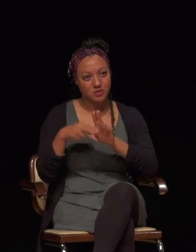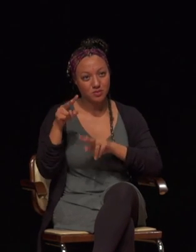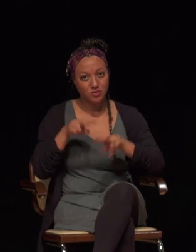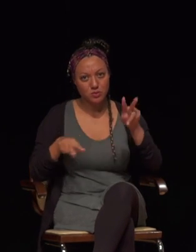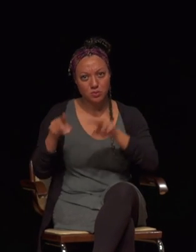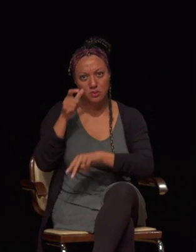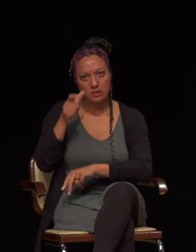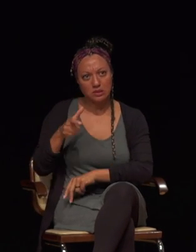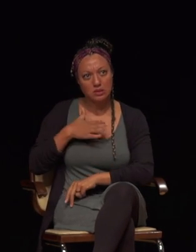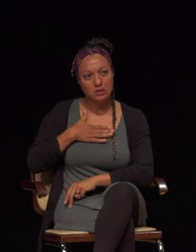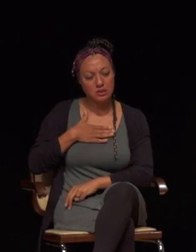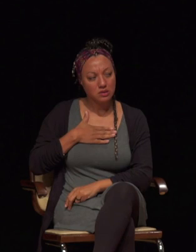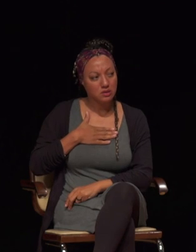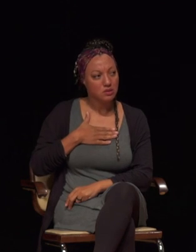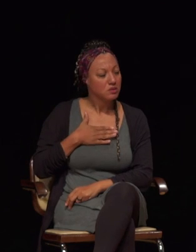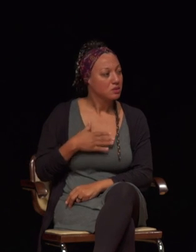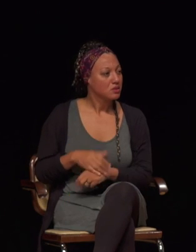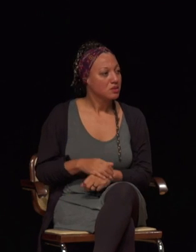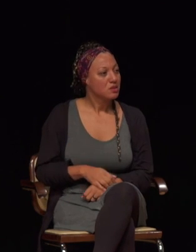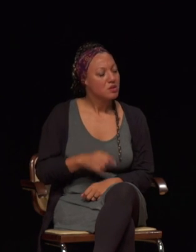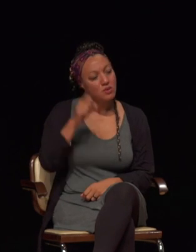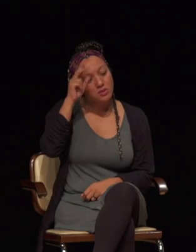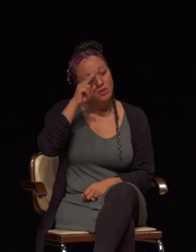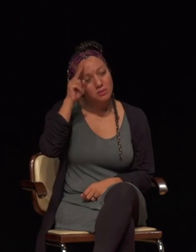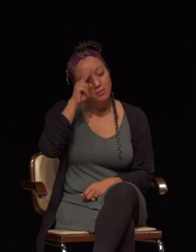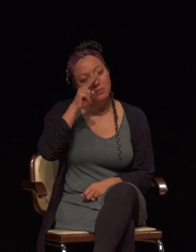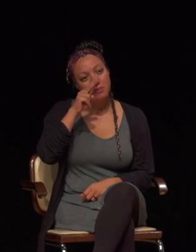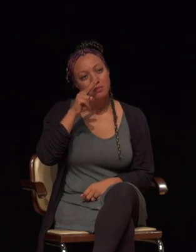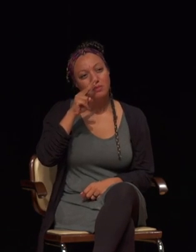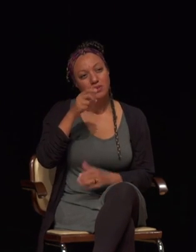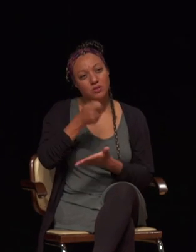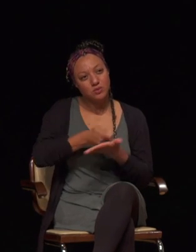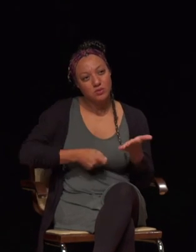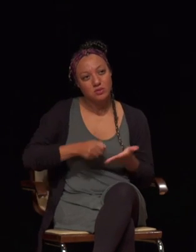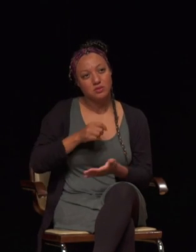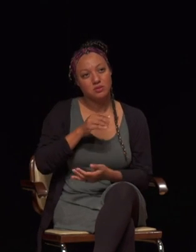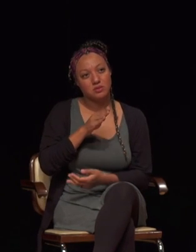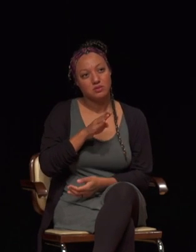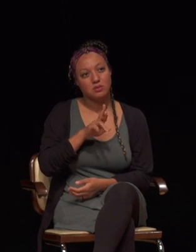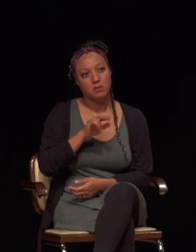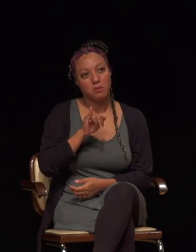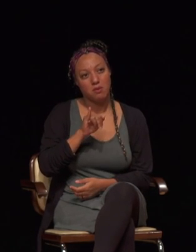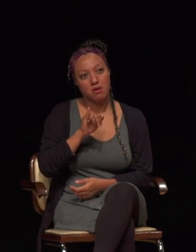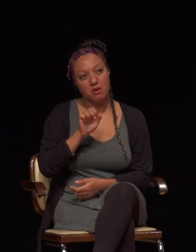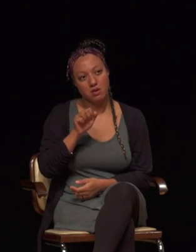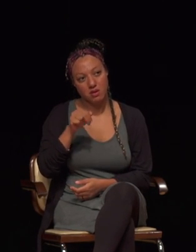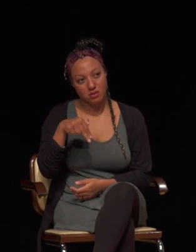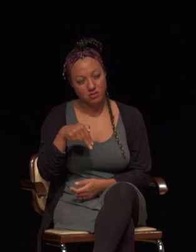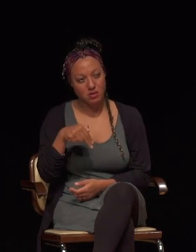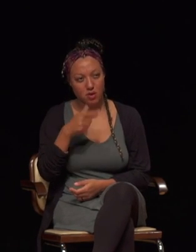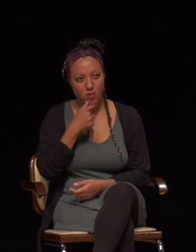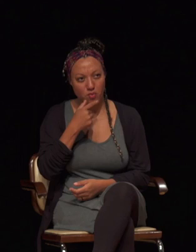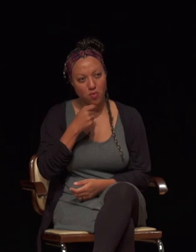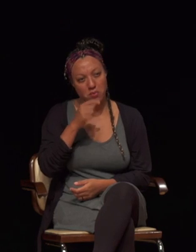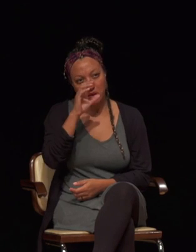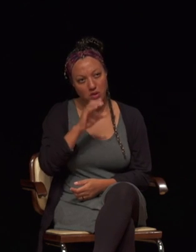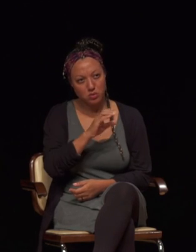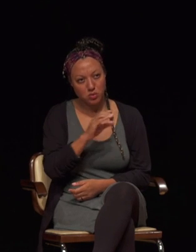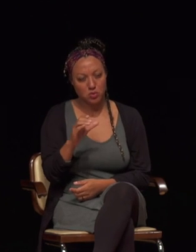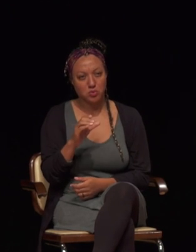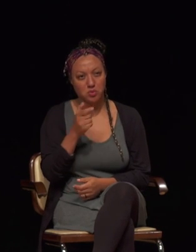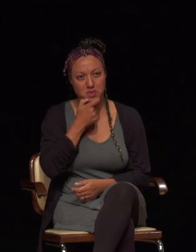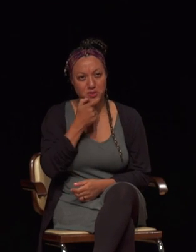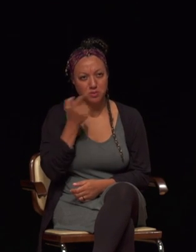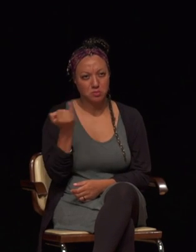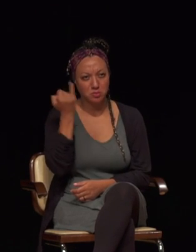visual me interessa muito assim eu fiquei lembrando muito do texto do Brian Harley que é um geógrafo cartógrafo inglês muito importante